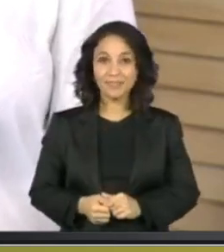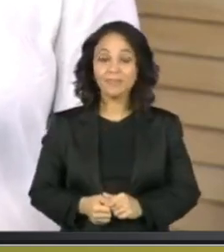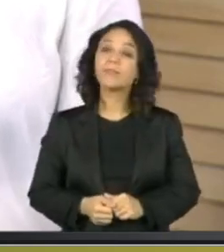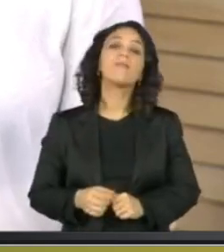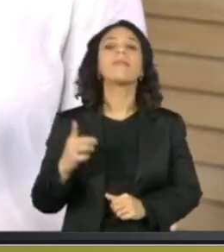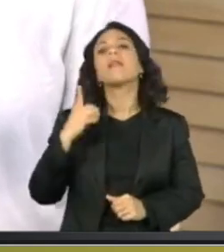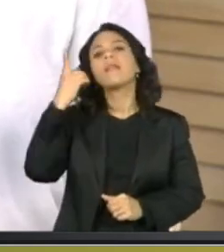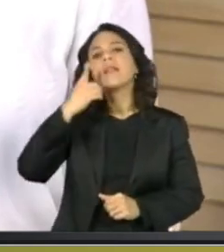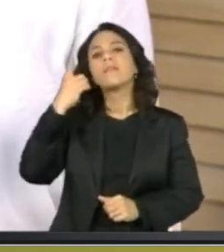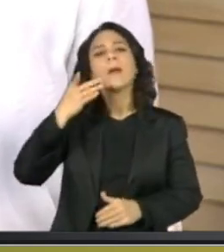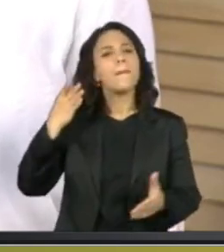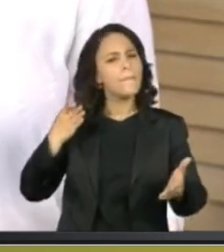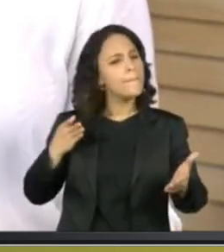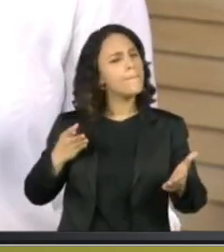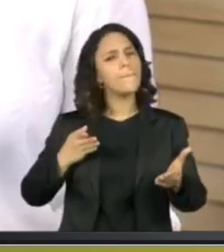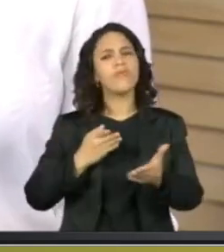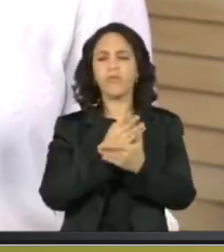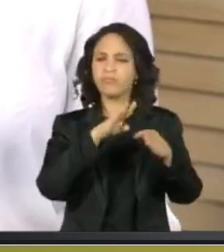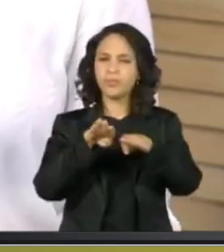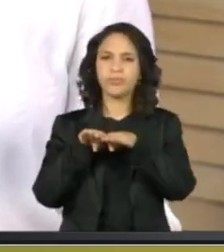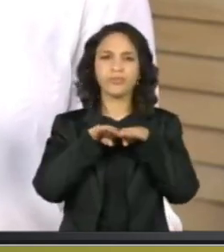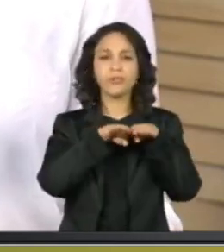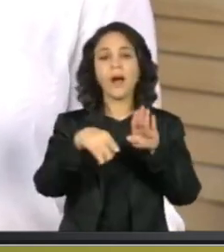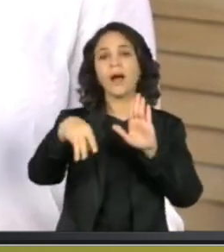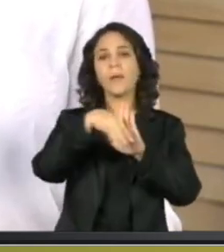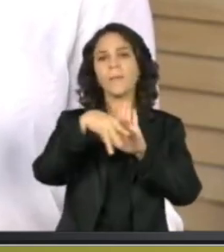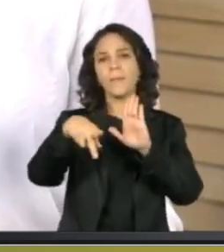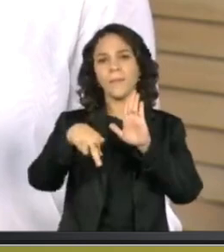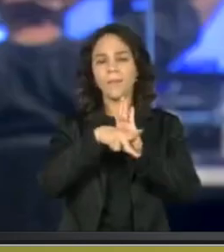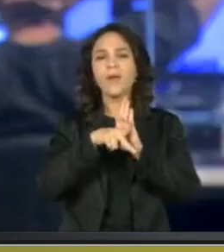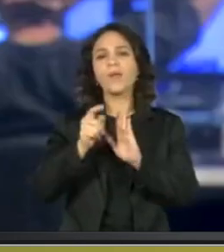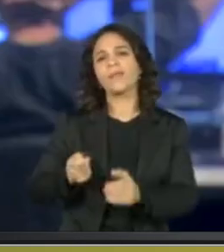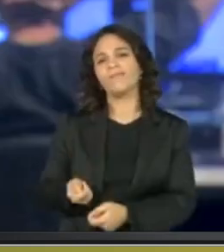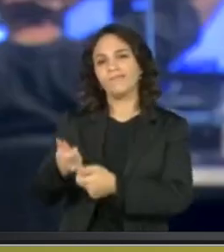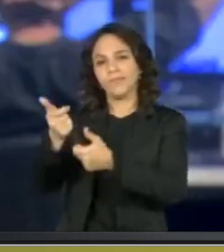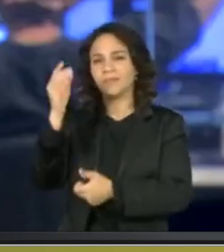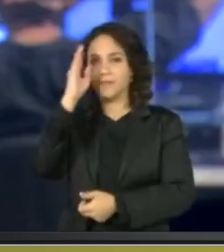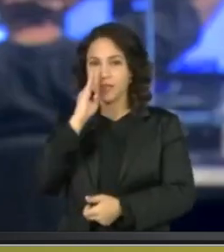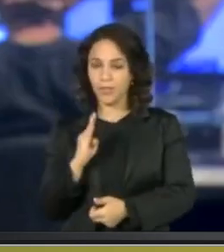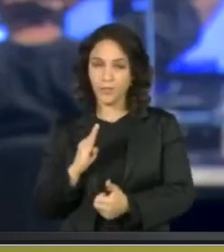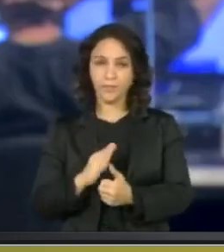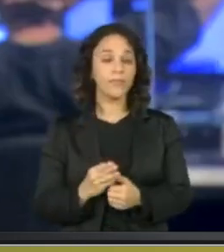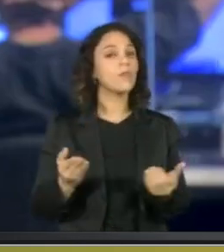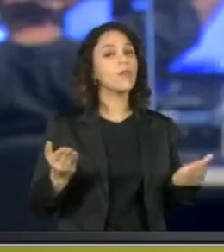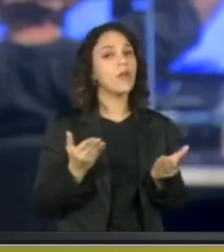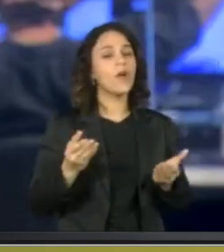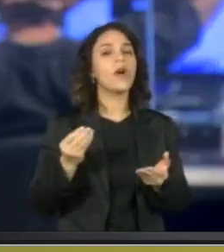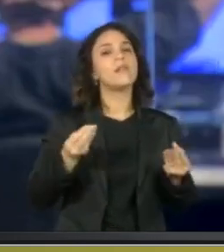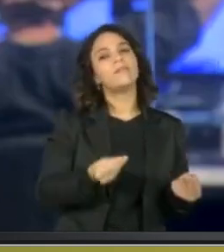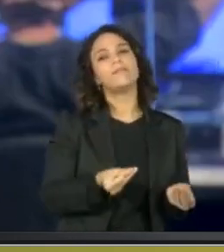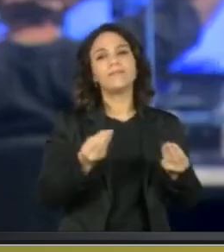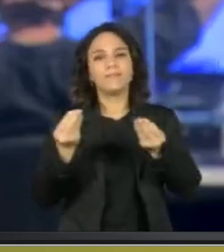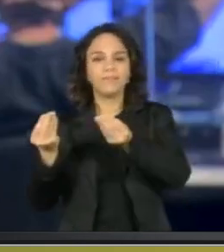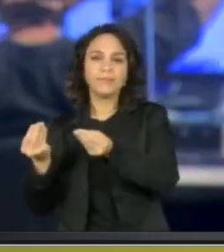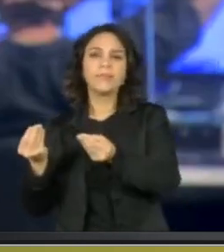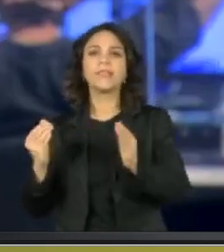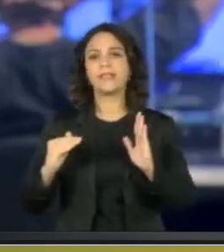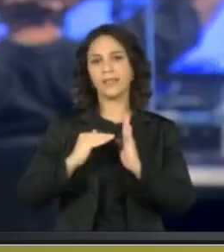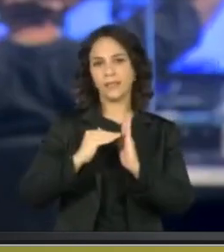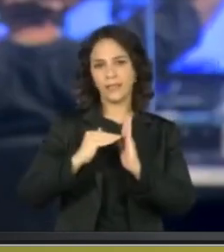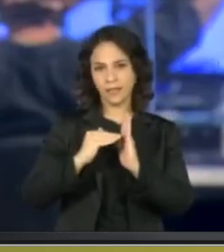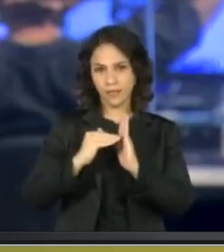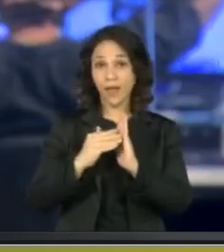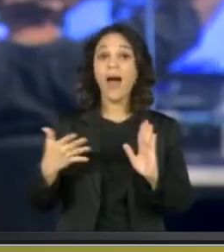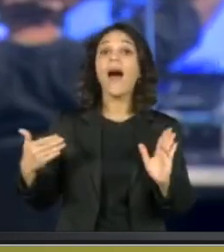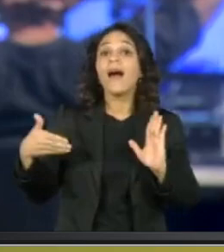Deputados aprovam por unanimidade a medida provisória do Auxílio Brasil. Agora segue para o Senado, que tem até o dia 7